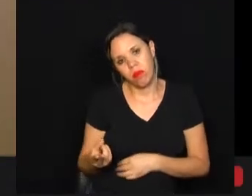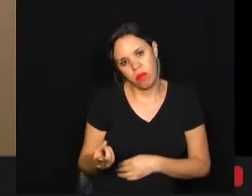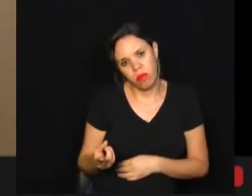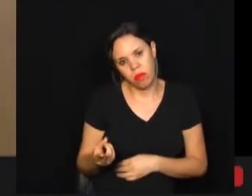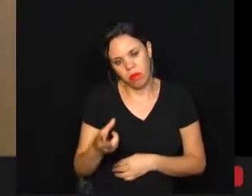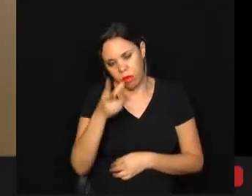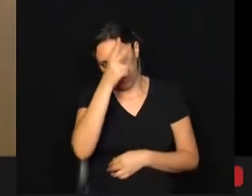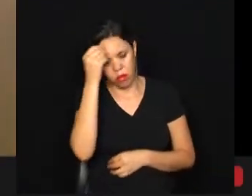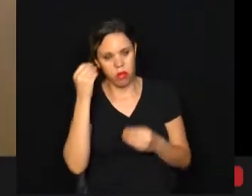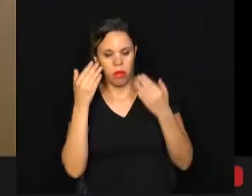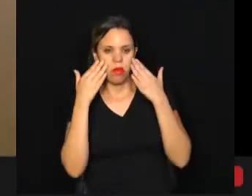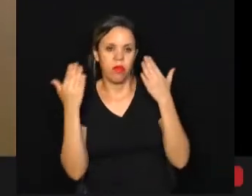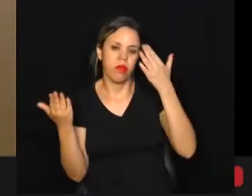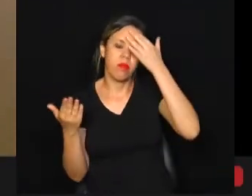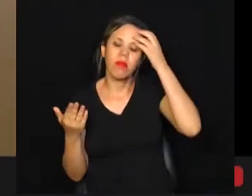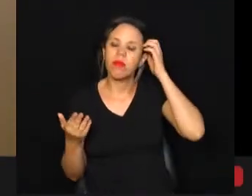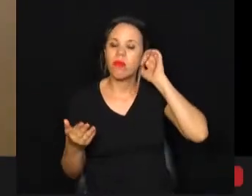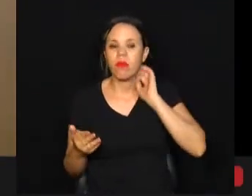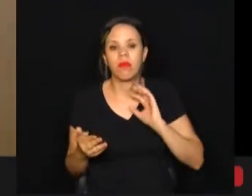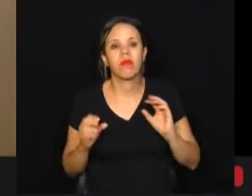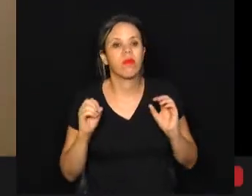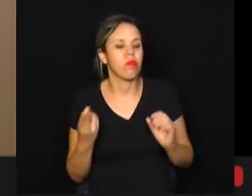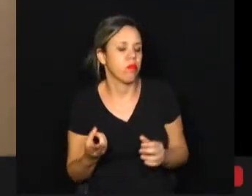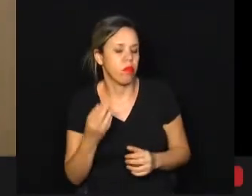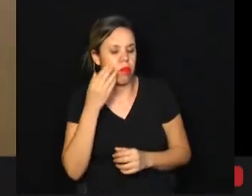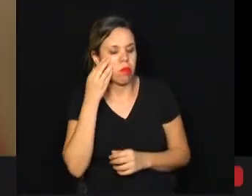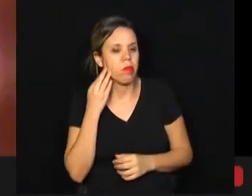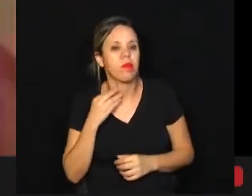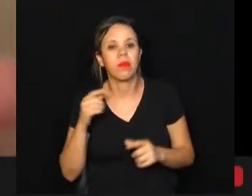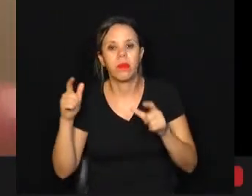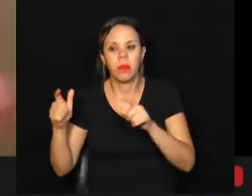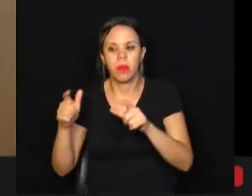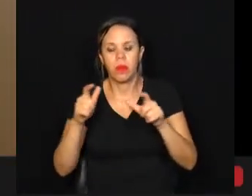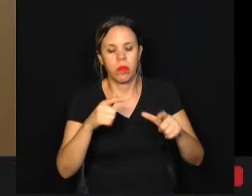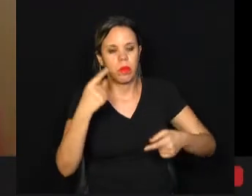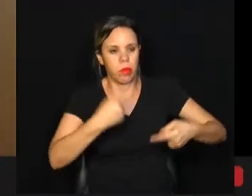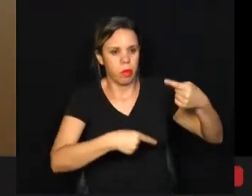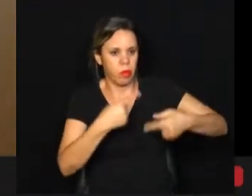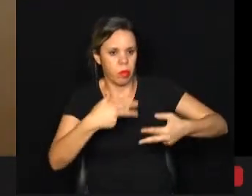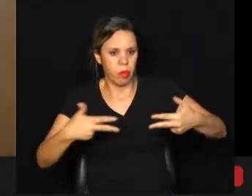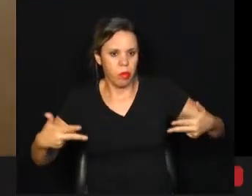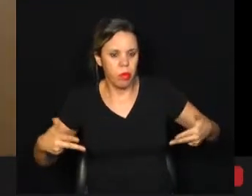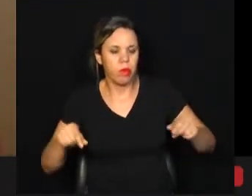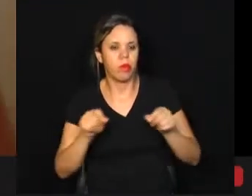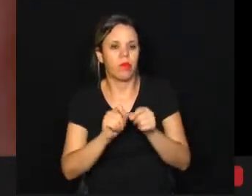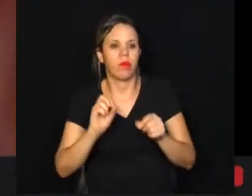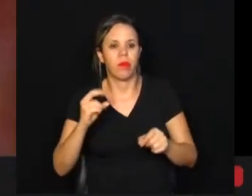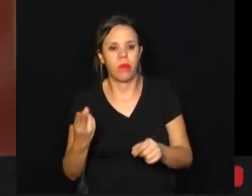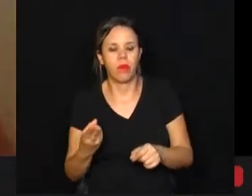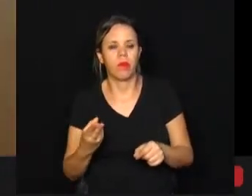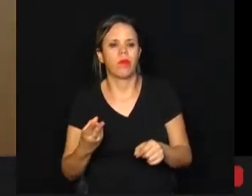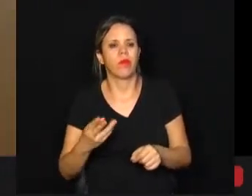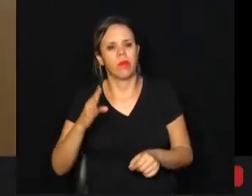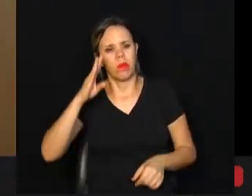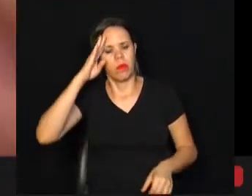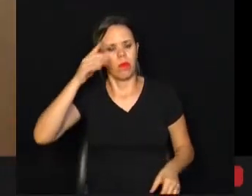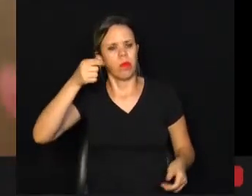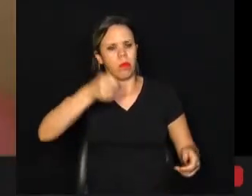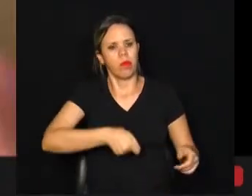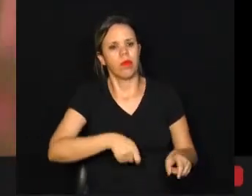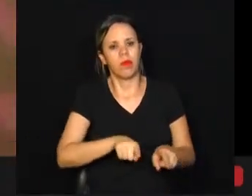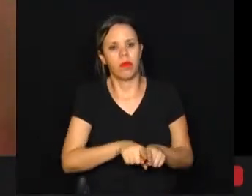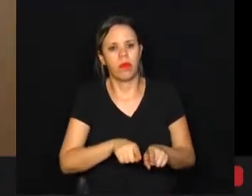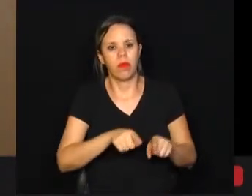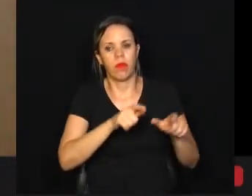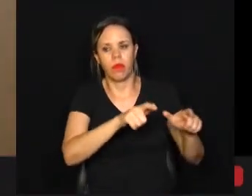público, civil, ou elas estão num campo político, ou elas estão num campo militar. E esses